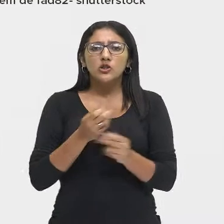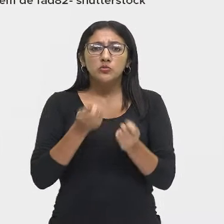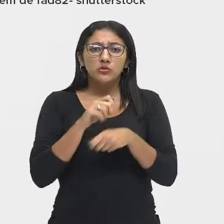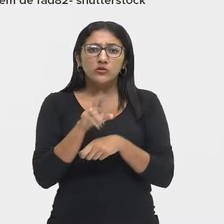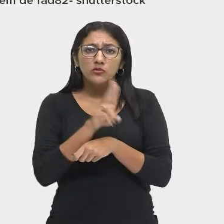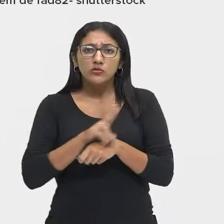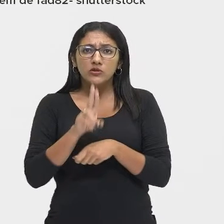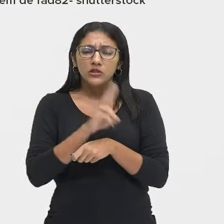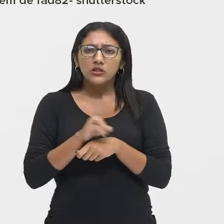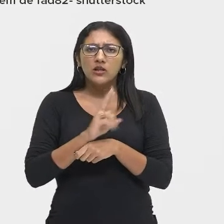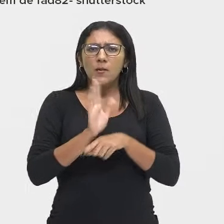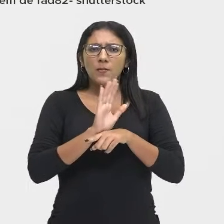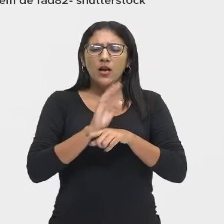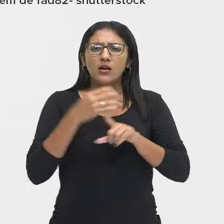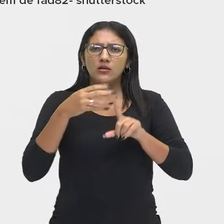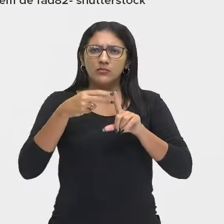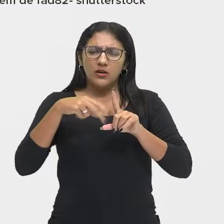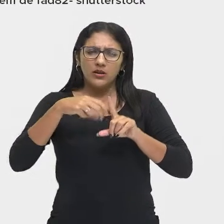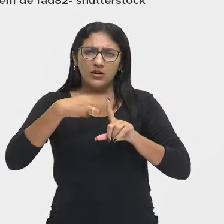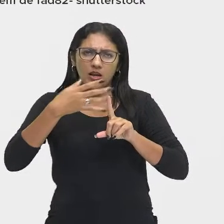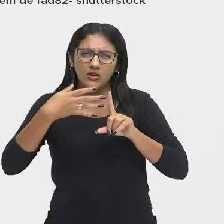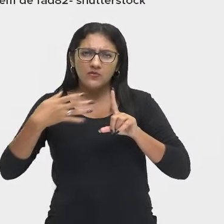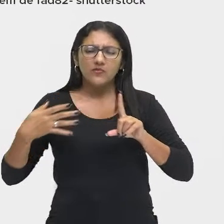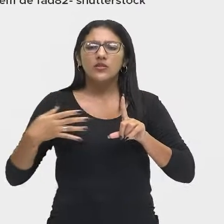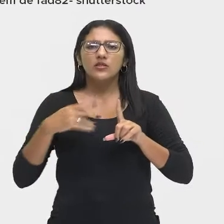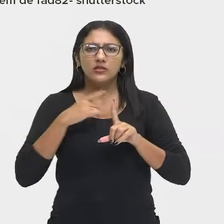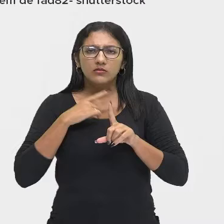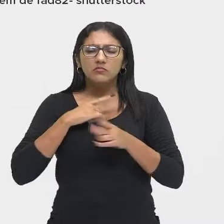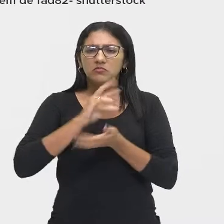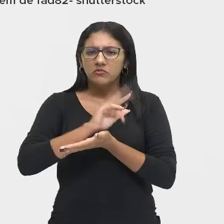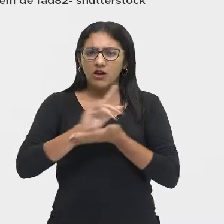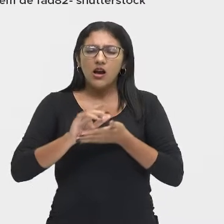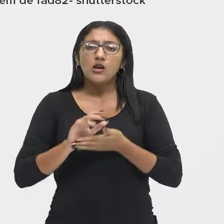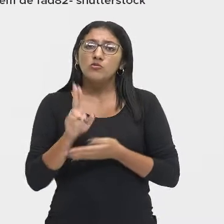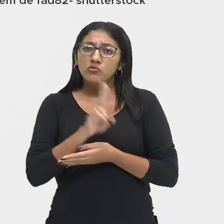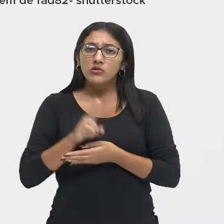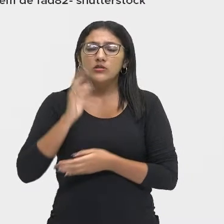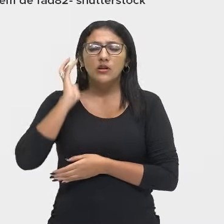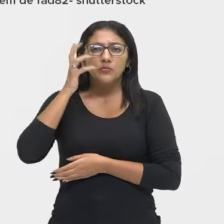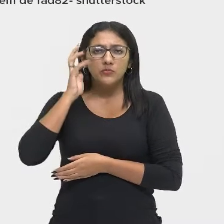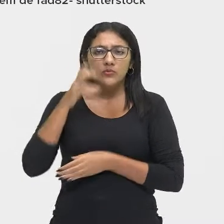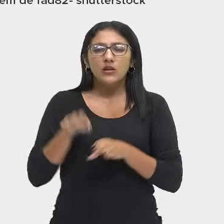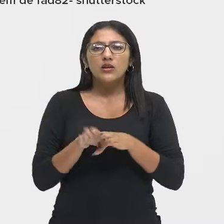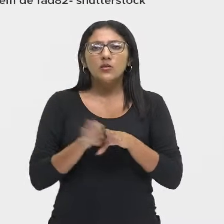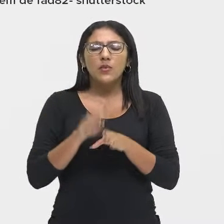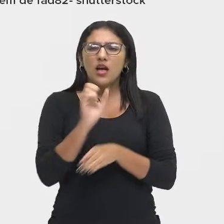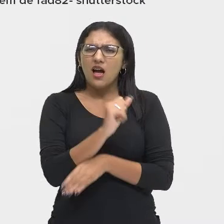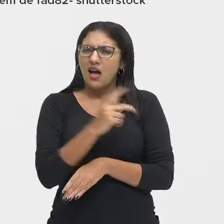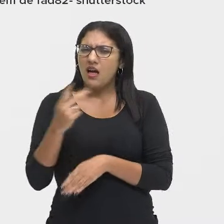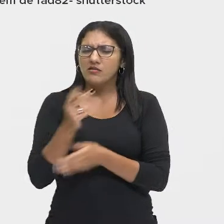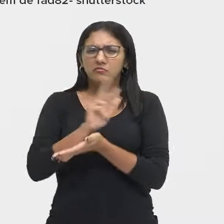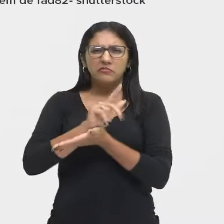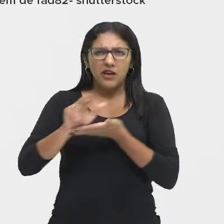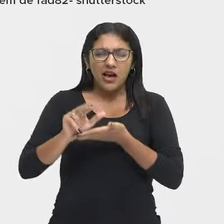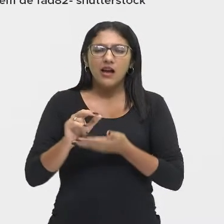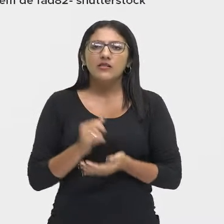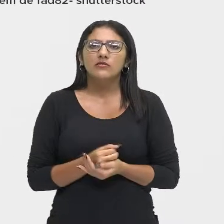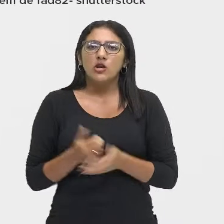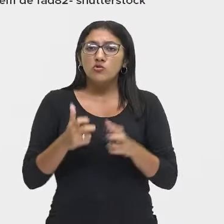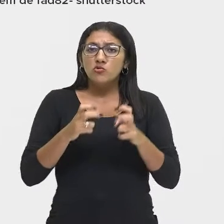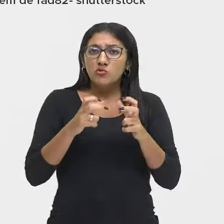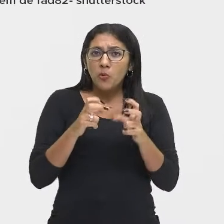de streaming, TV por internet, acesso a rádios, aplicativos diversos, jogos